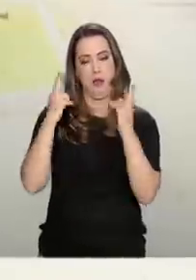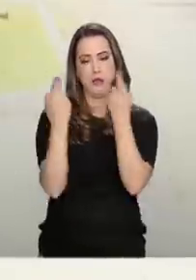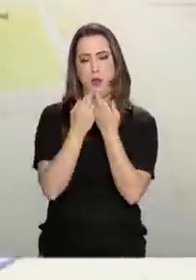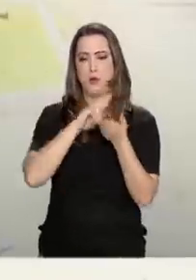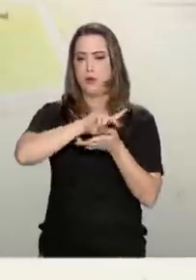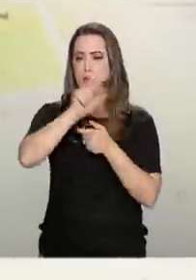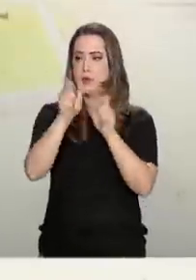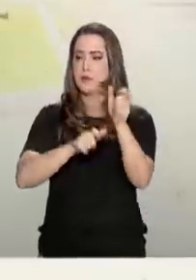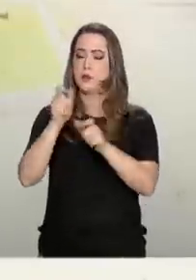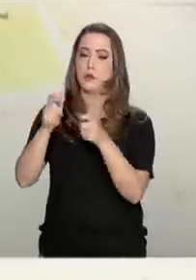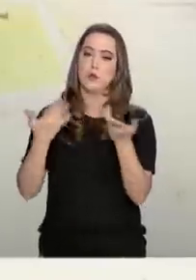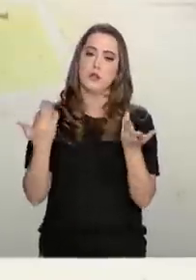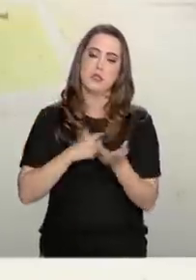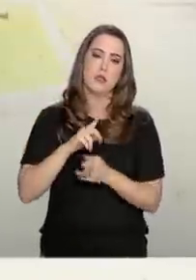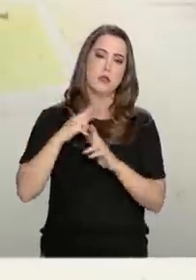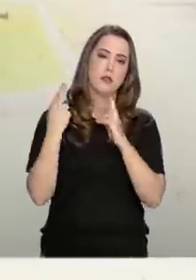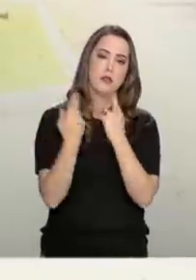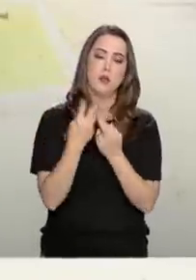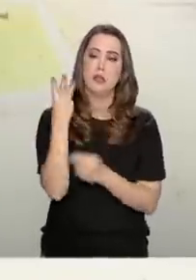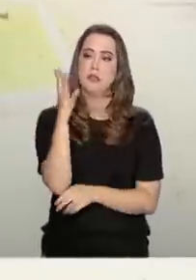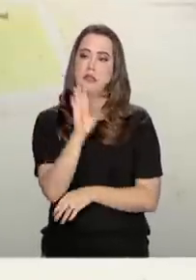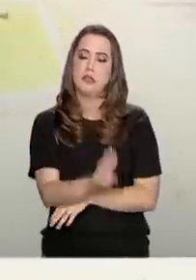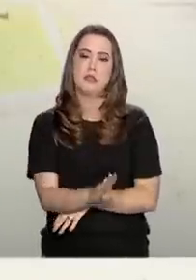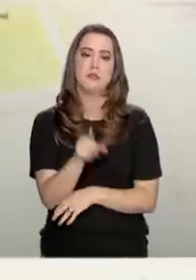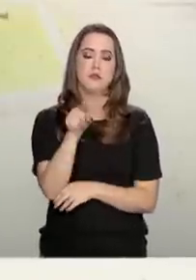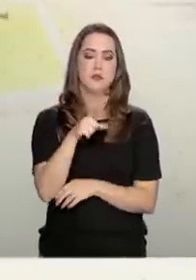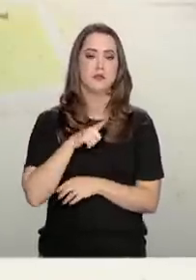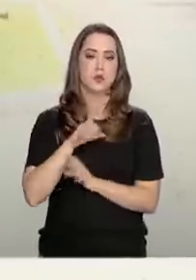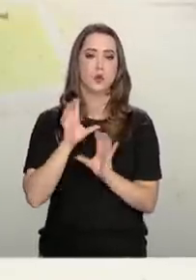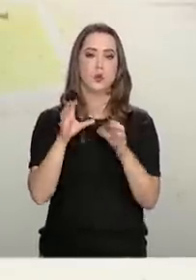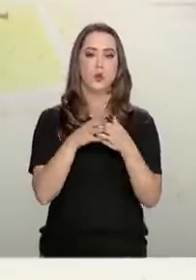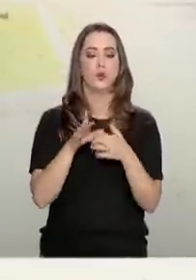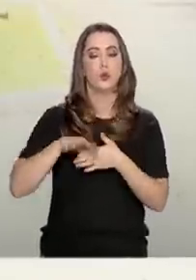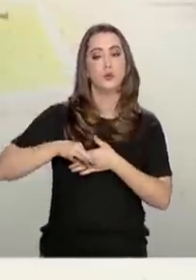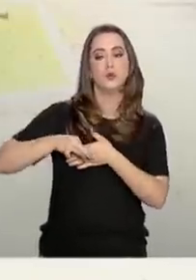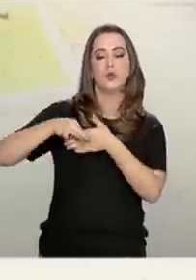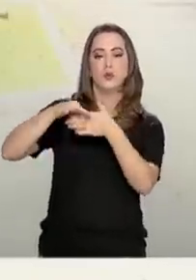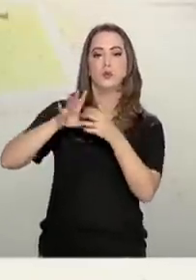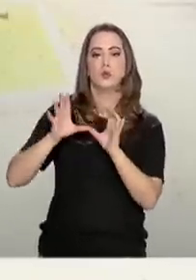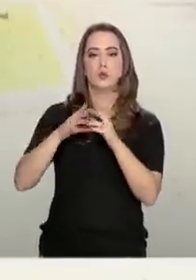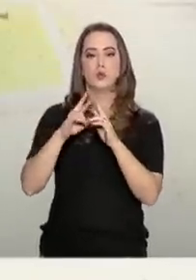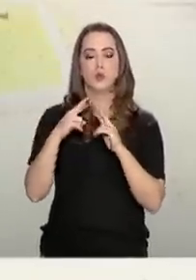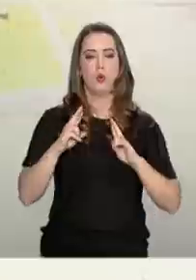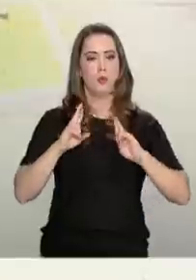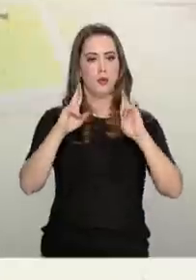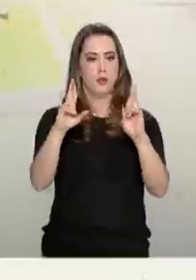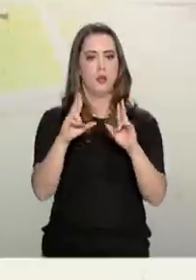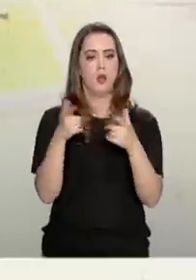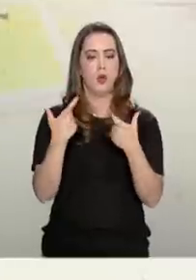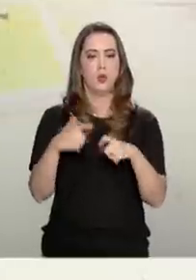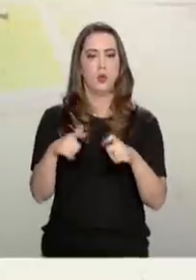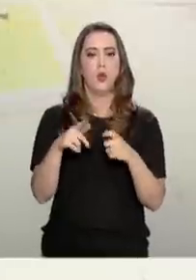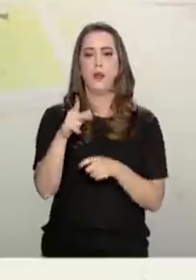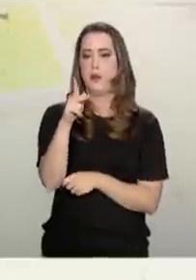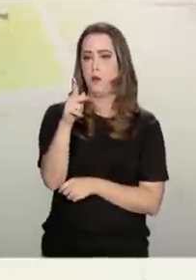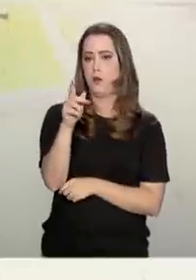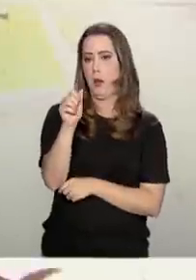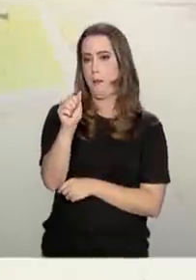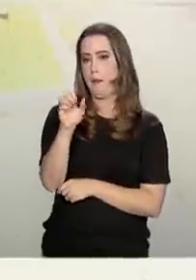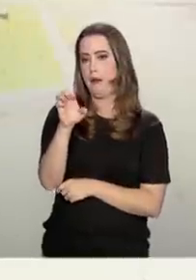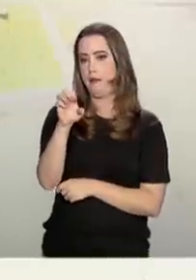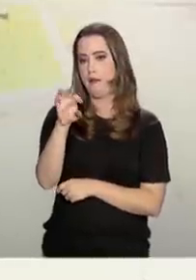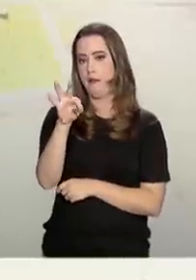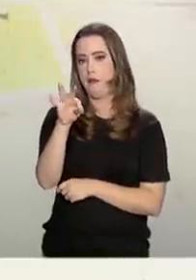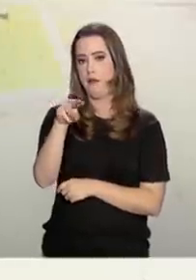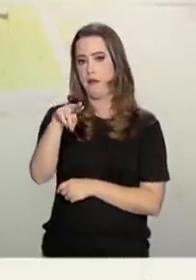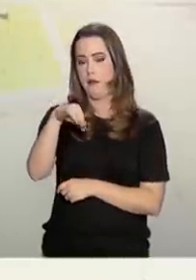várias reuniões. Agora há pouco, por volta das 3 da tarde, chegou aqui um grupo de autoridades religiosas cristãs da Palestina. É um grupo de mais ou menos